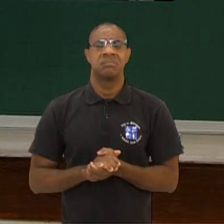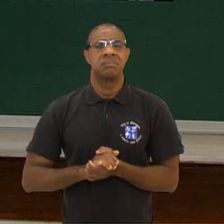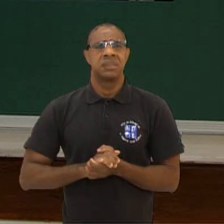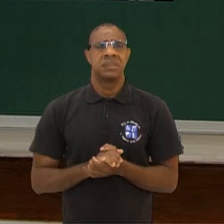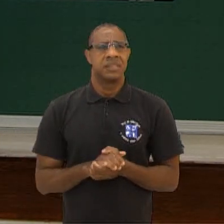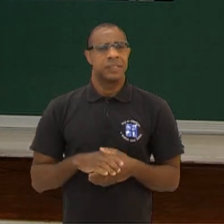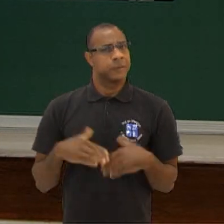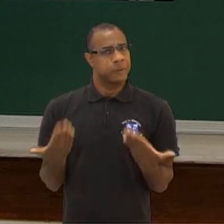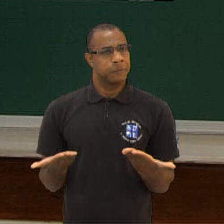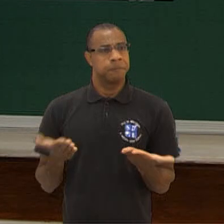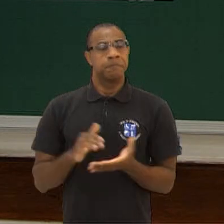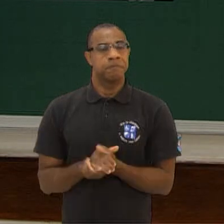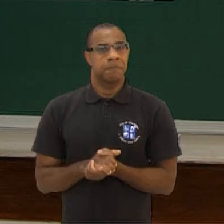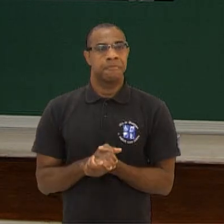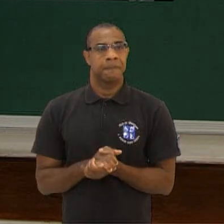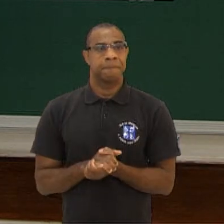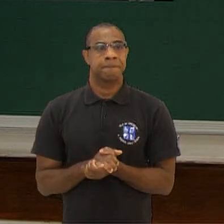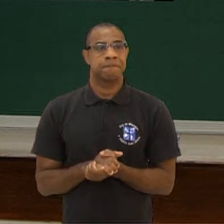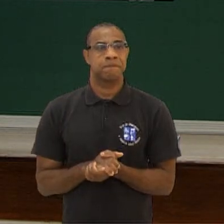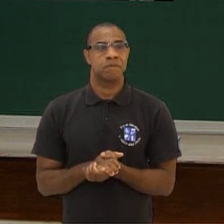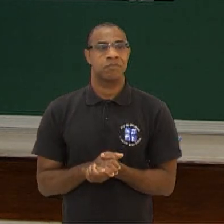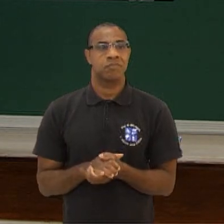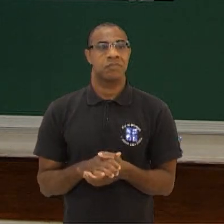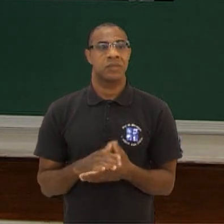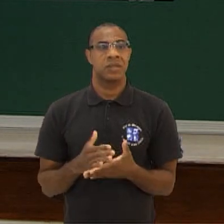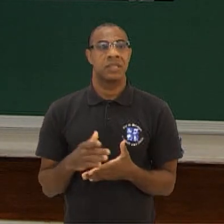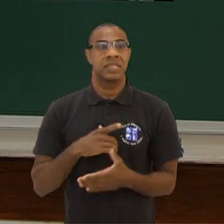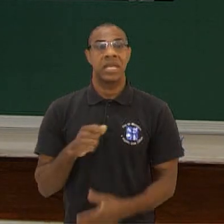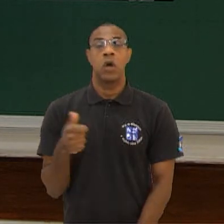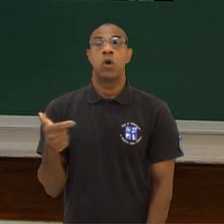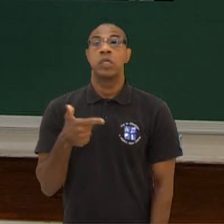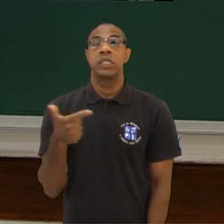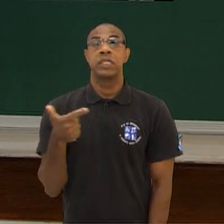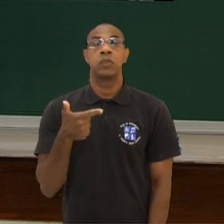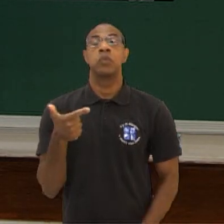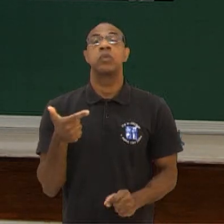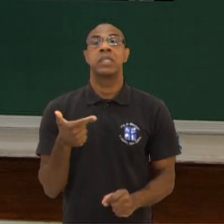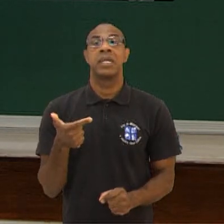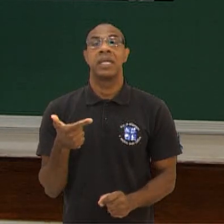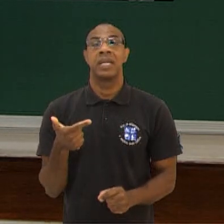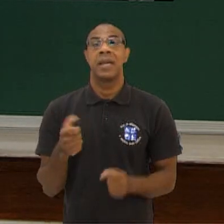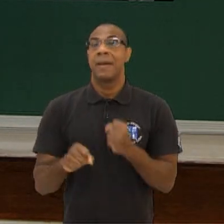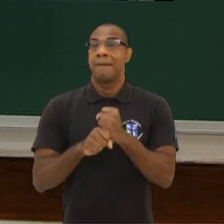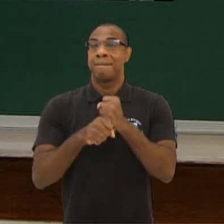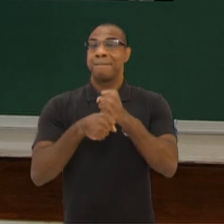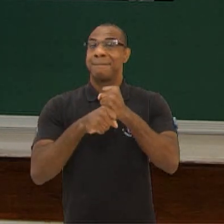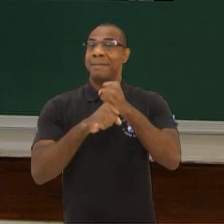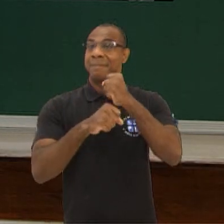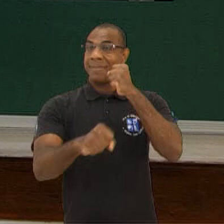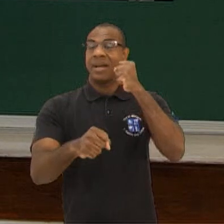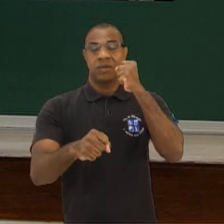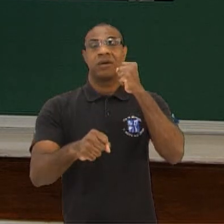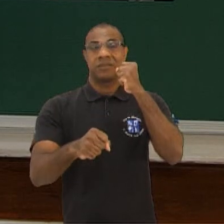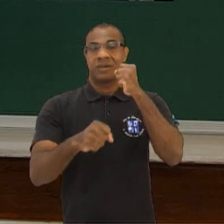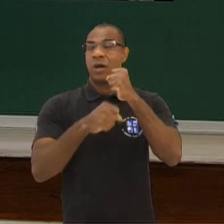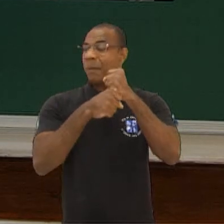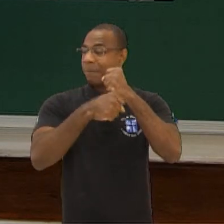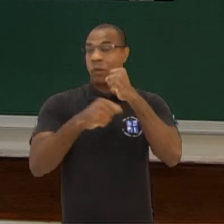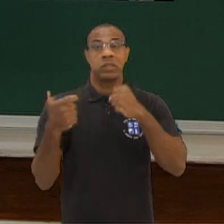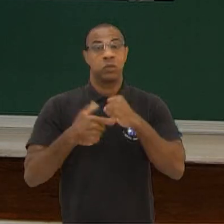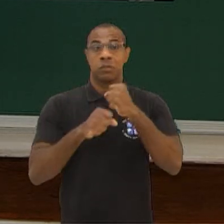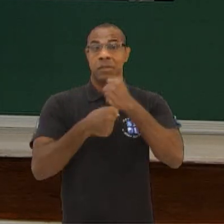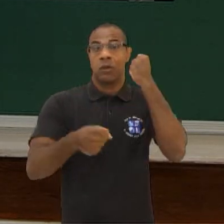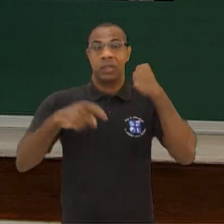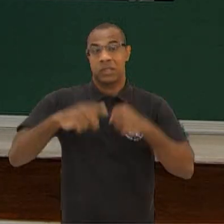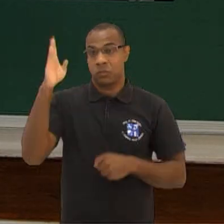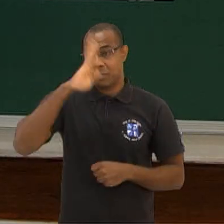né? O Sirius, que é o segundo maior acelerador, né, de partículas brasileiro. É o segundo, vai ser o maior, na verdade.